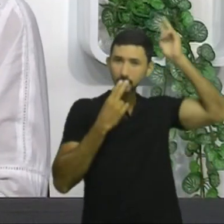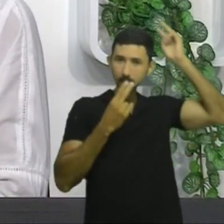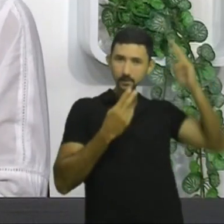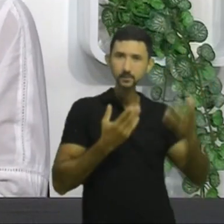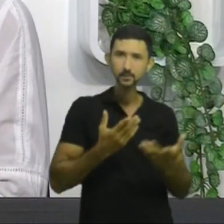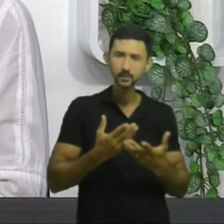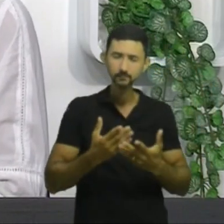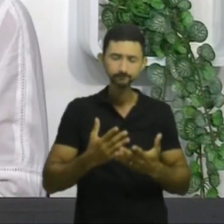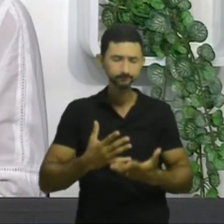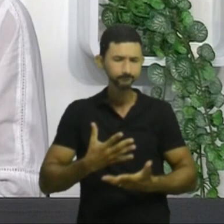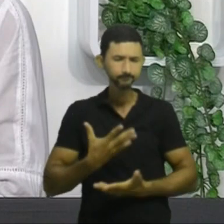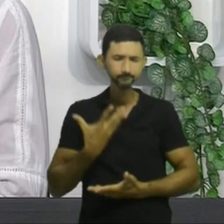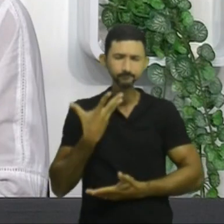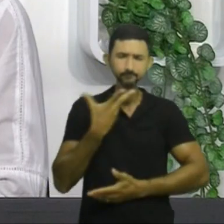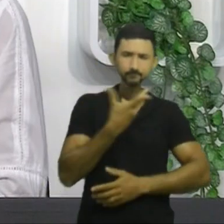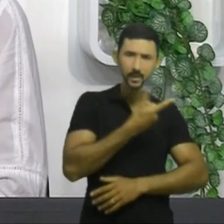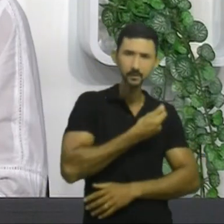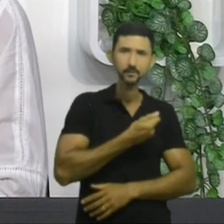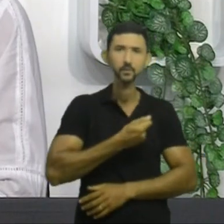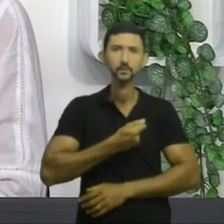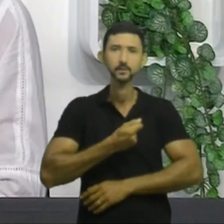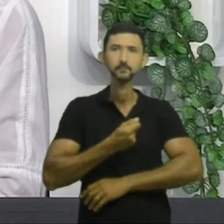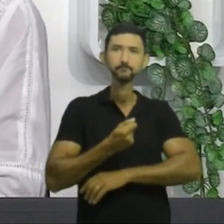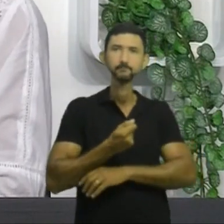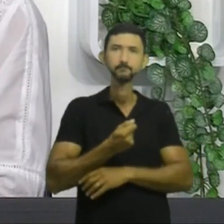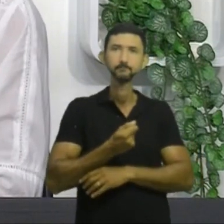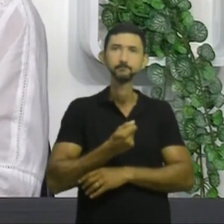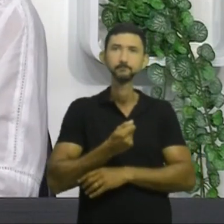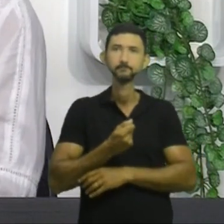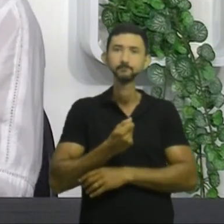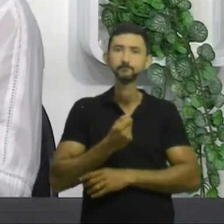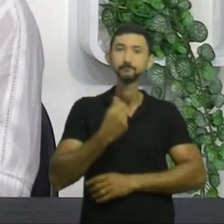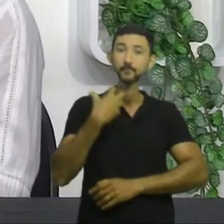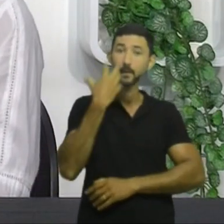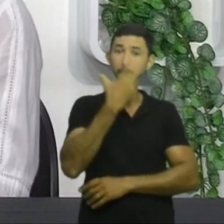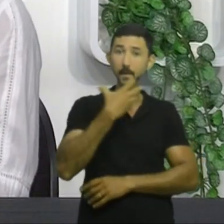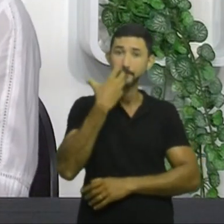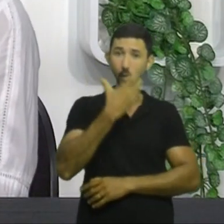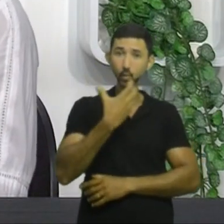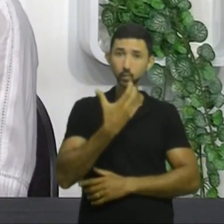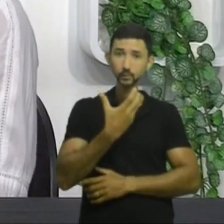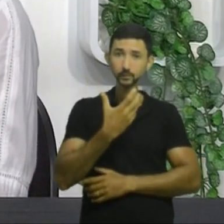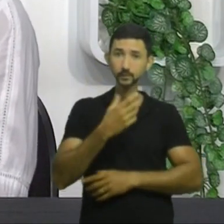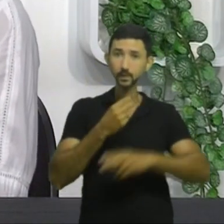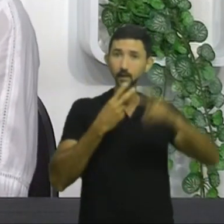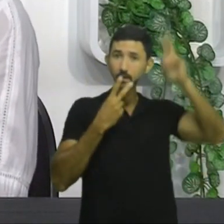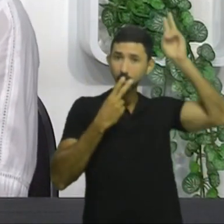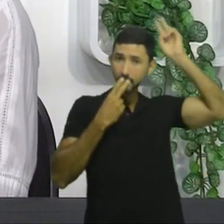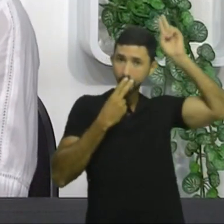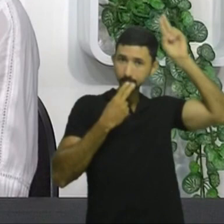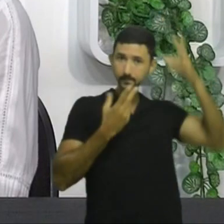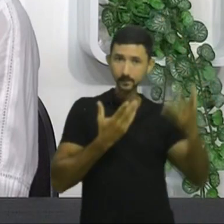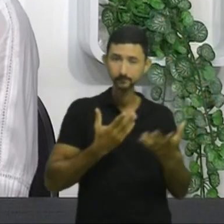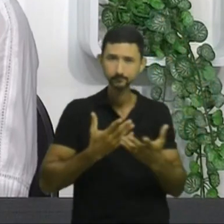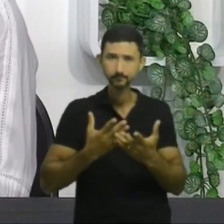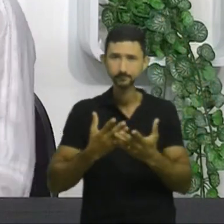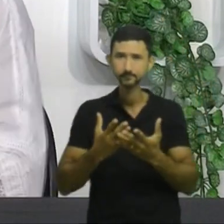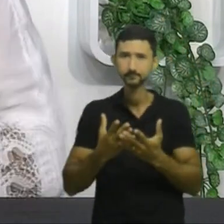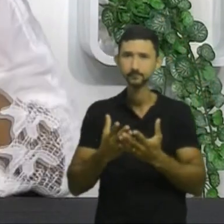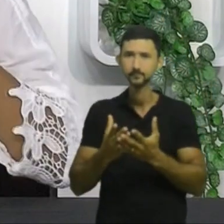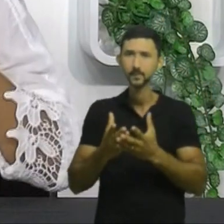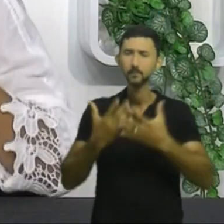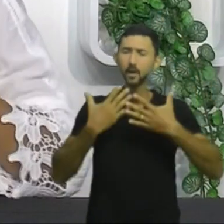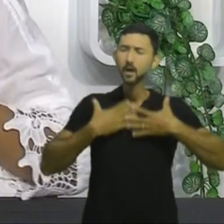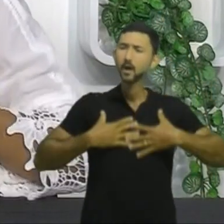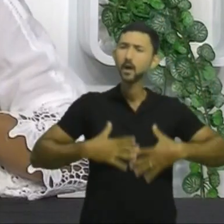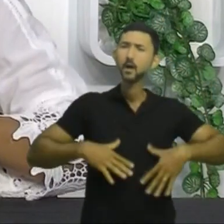rica para nós, não é mesmo? Que é a nossa etnia, e nós vamos ouvi-la agora, para nós esquecermos de